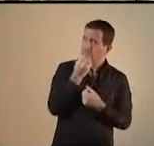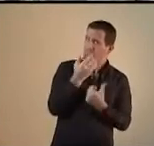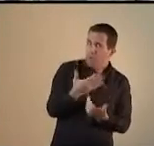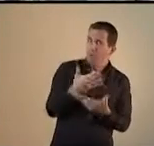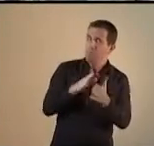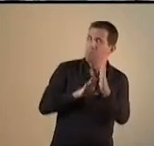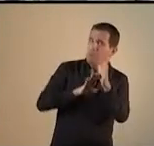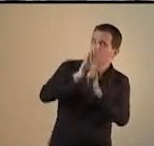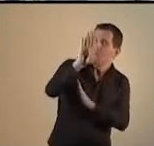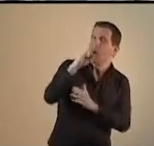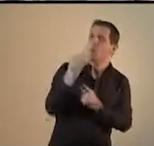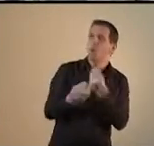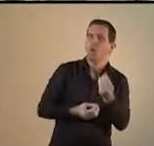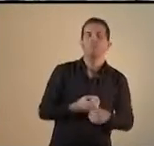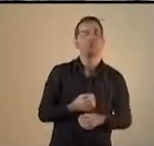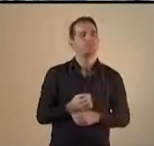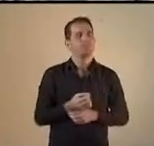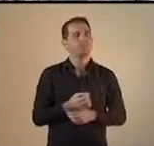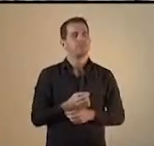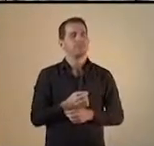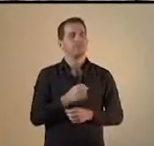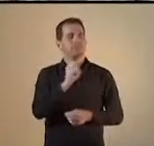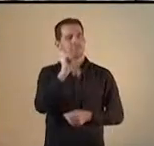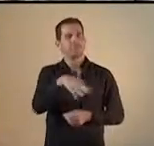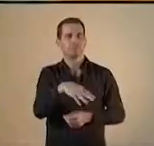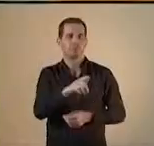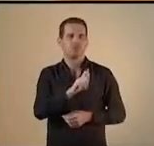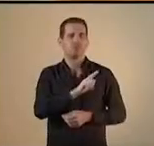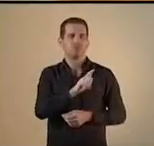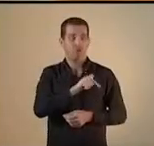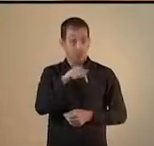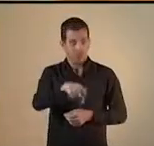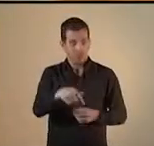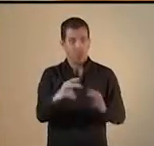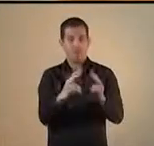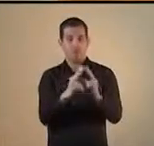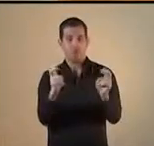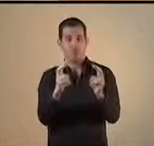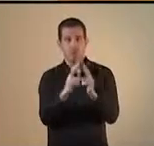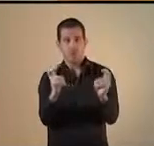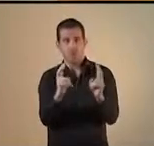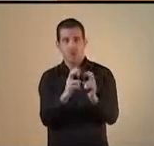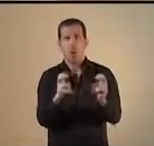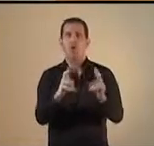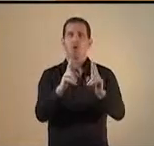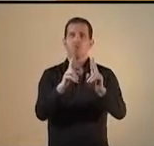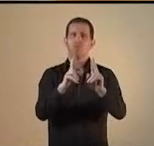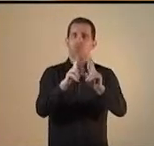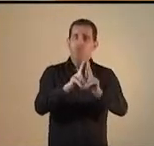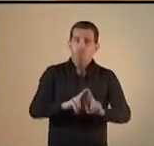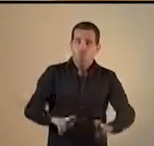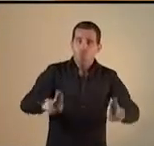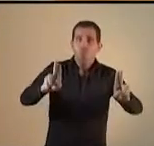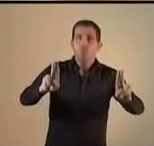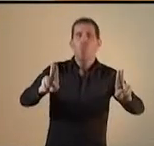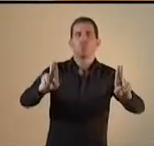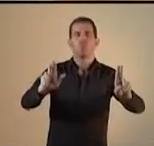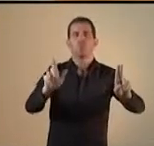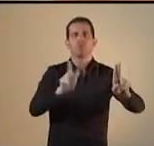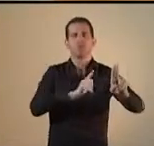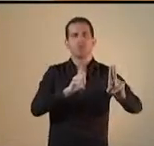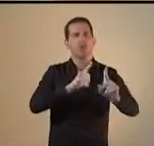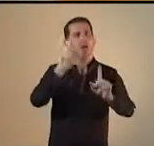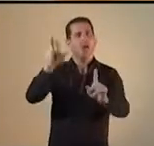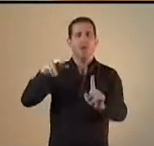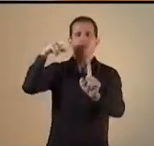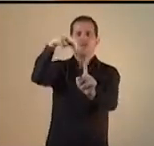sim. Hoje a Florianópolis, né, Santa Catarina, a Universidade Federal de Santa Catarina